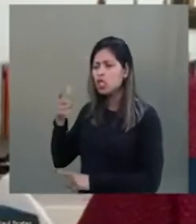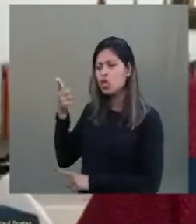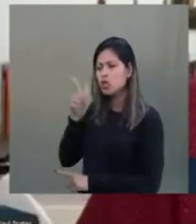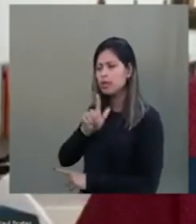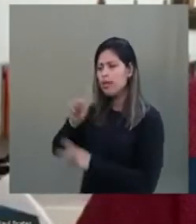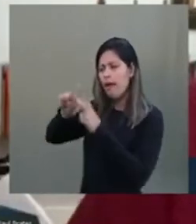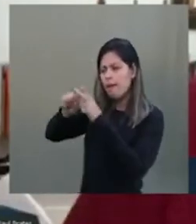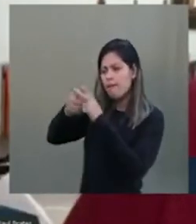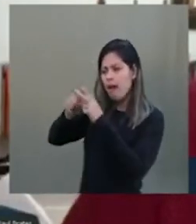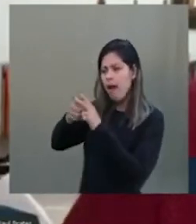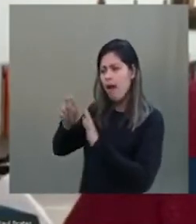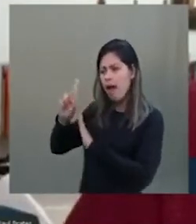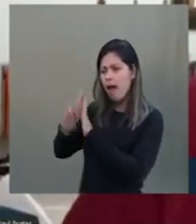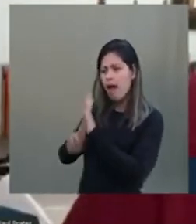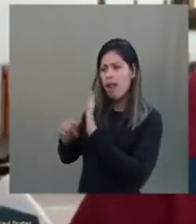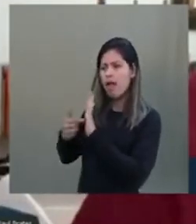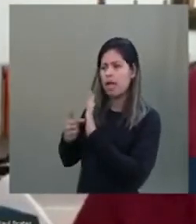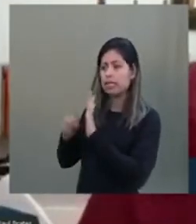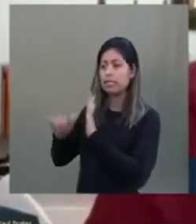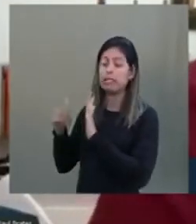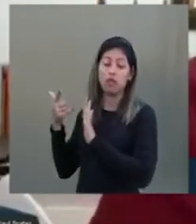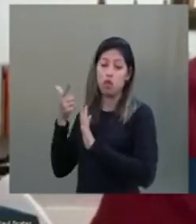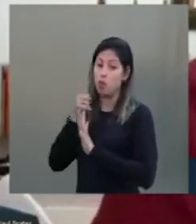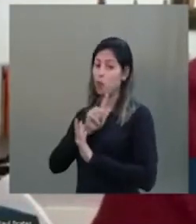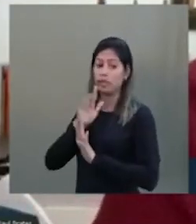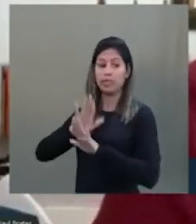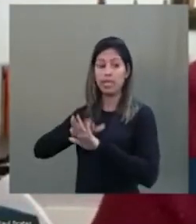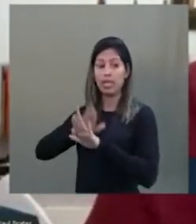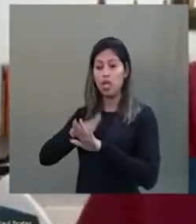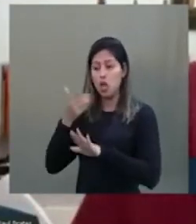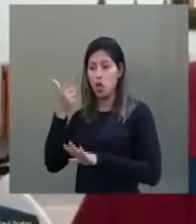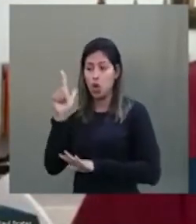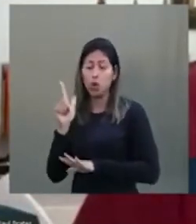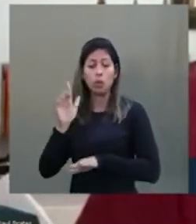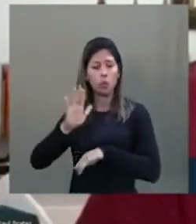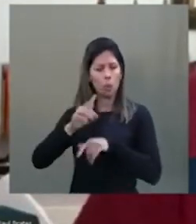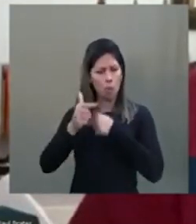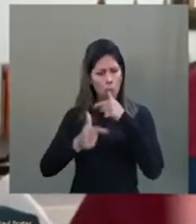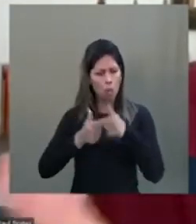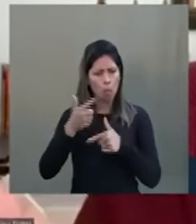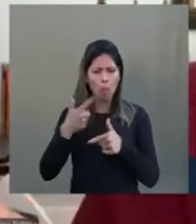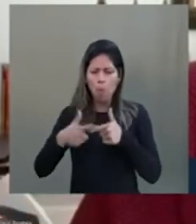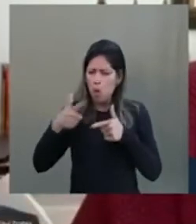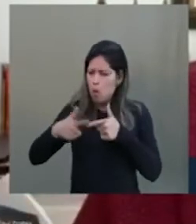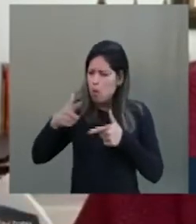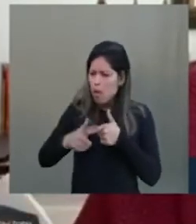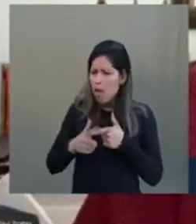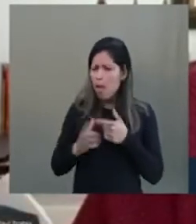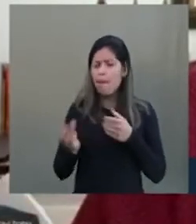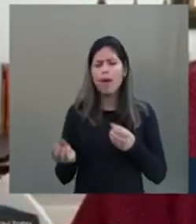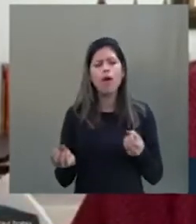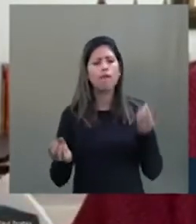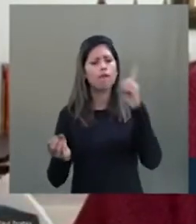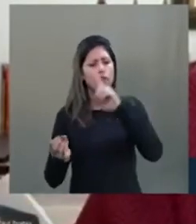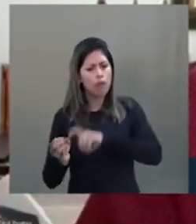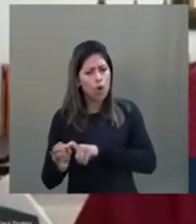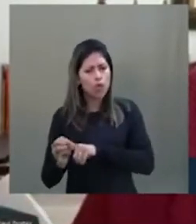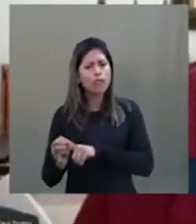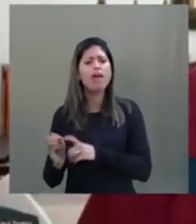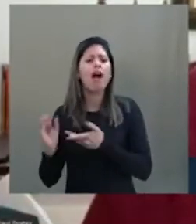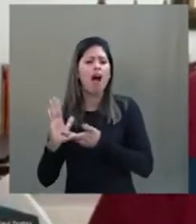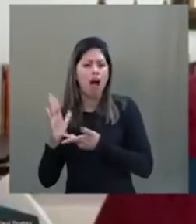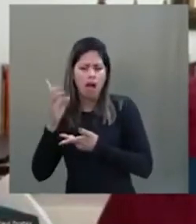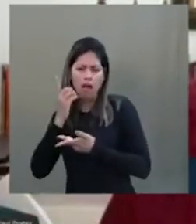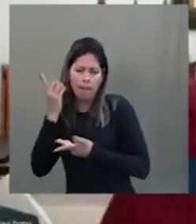né? Agora, se não for, não há nenhum momento, nenhum problema de voltar à Câmara. Eu duvido que a Câmara não vá se reunir de novo até